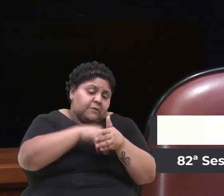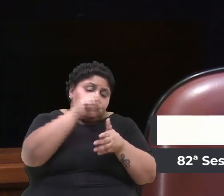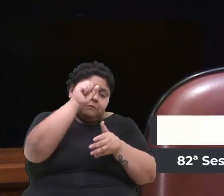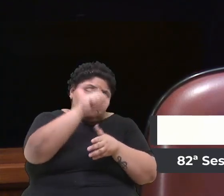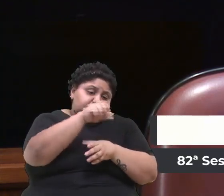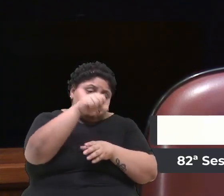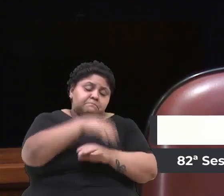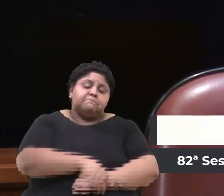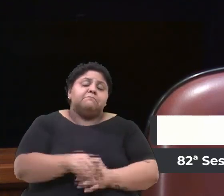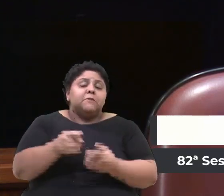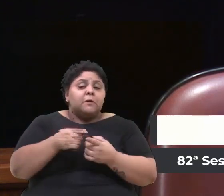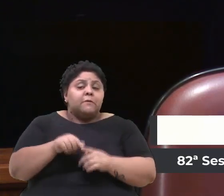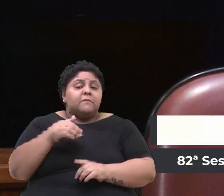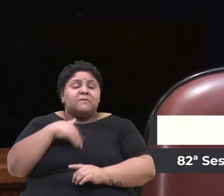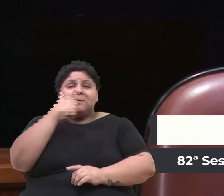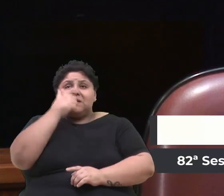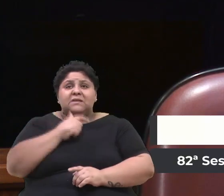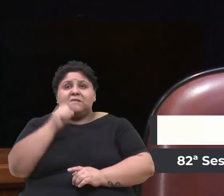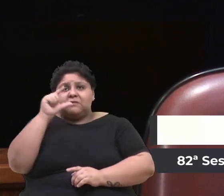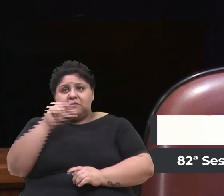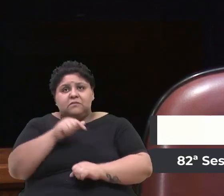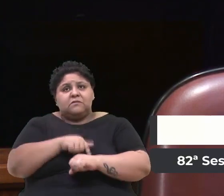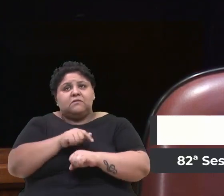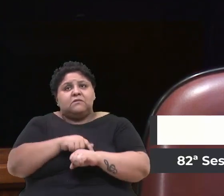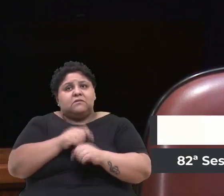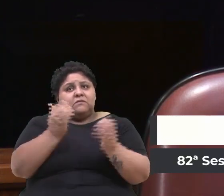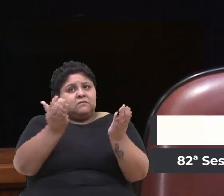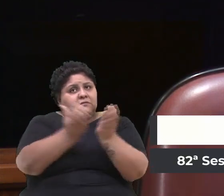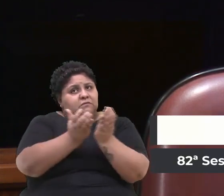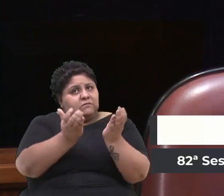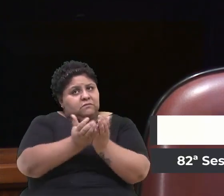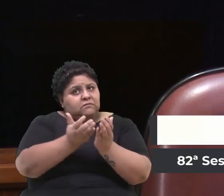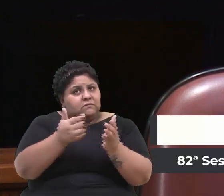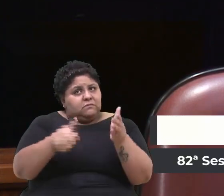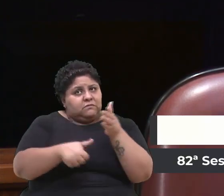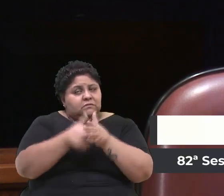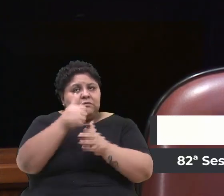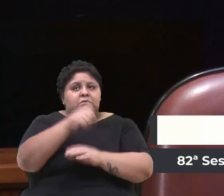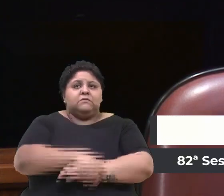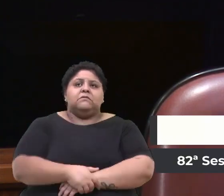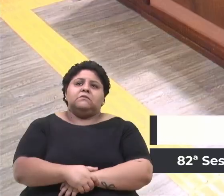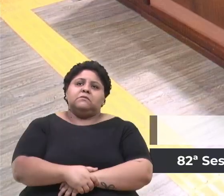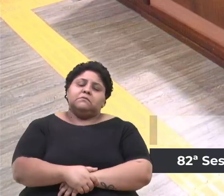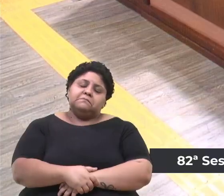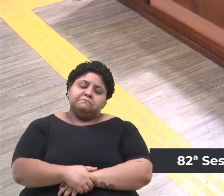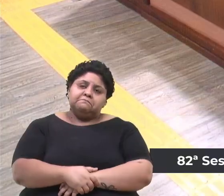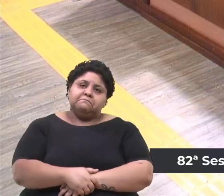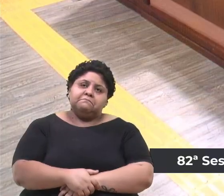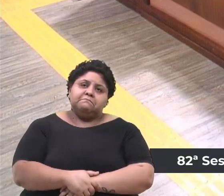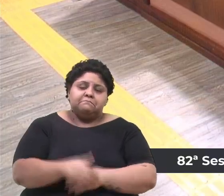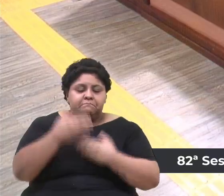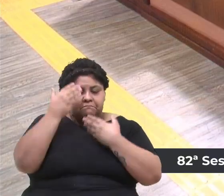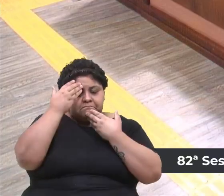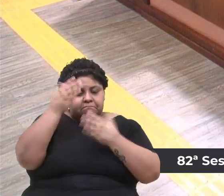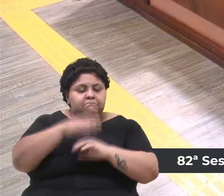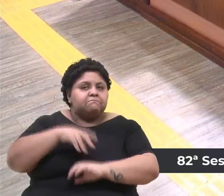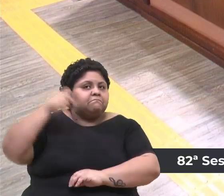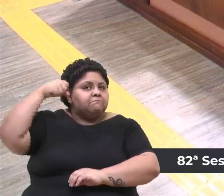mas eu acho que um pouco mais de tempo para a gente estudar isso aí teria sido melhor. Obrigada. Obrigado. Clóvis Xuxa, com a palavra.